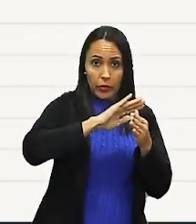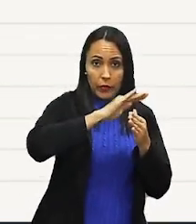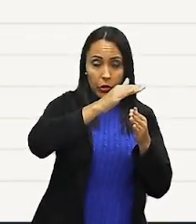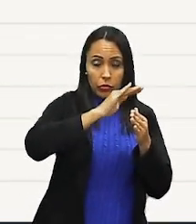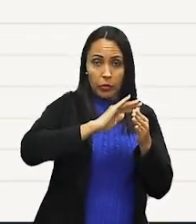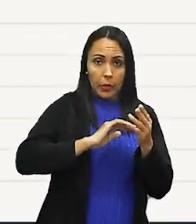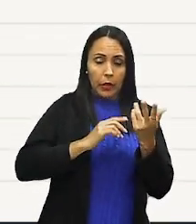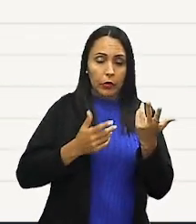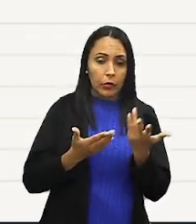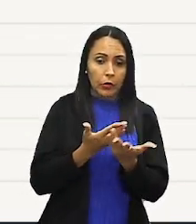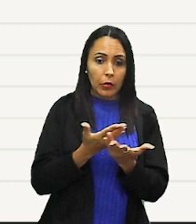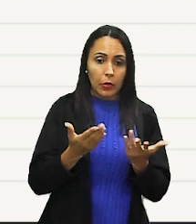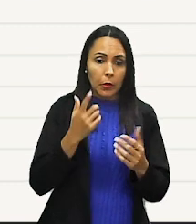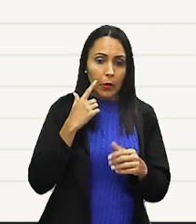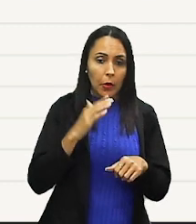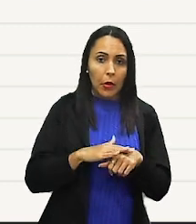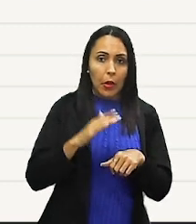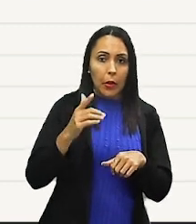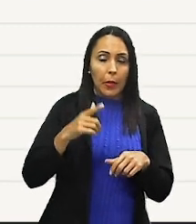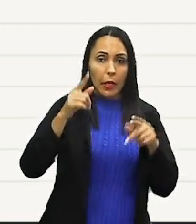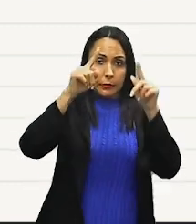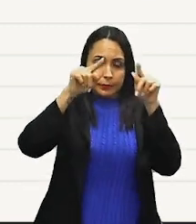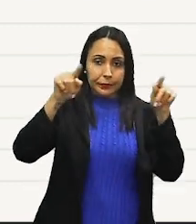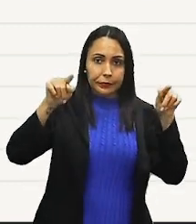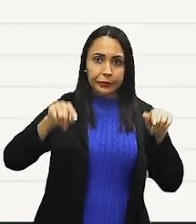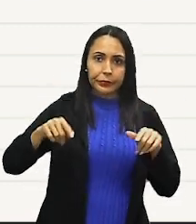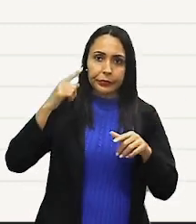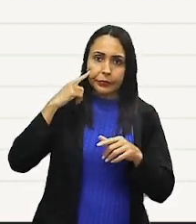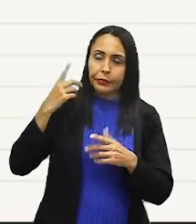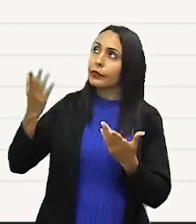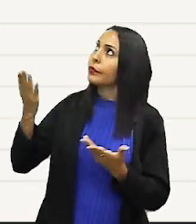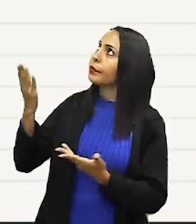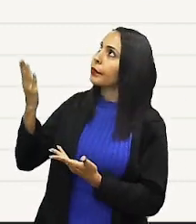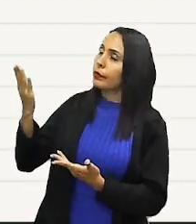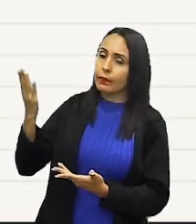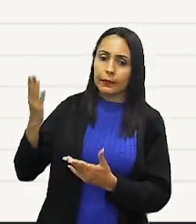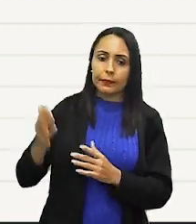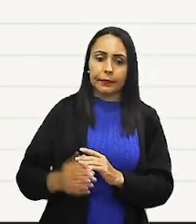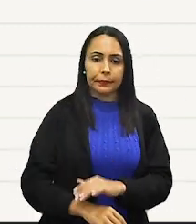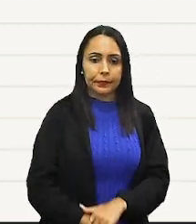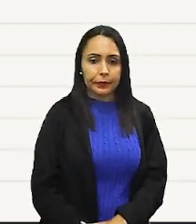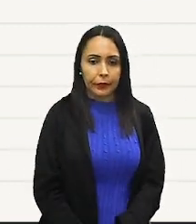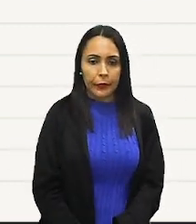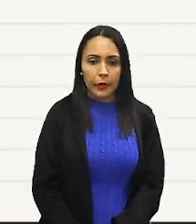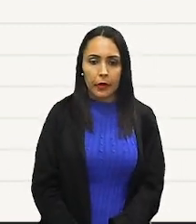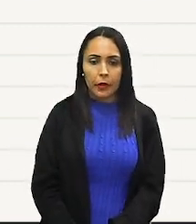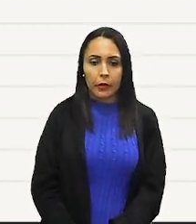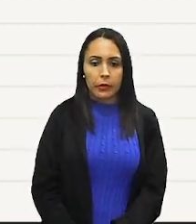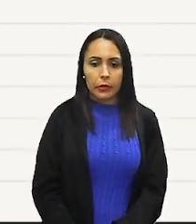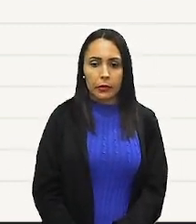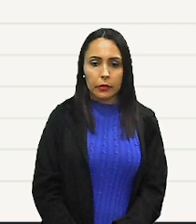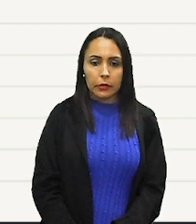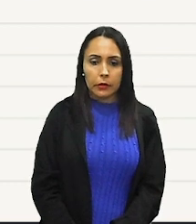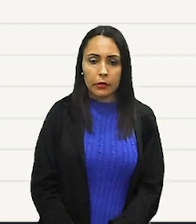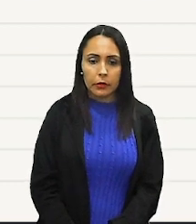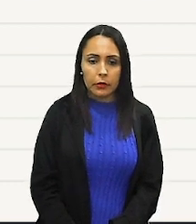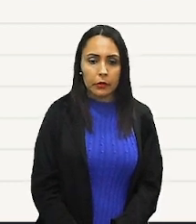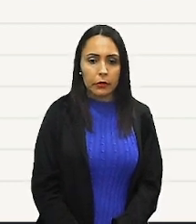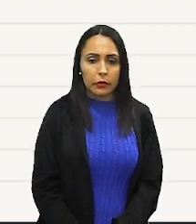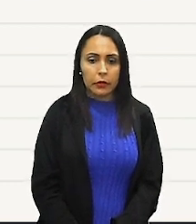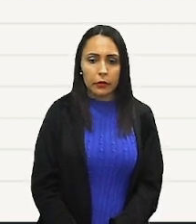assim, o mais externo é um que não aparece em todos, tá? Que é chamado de